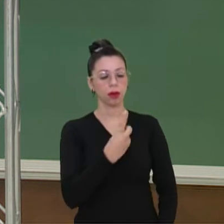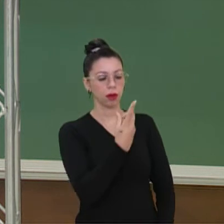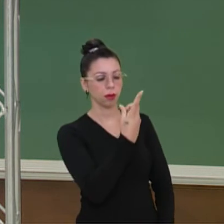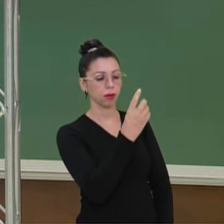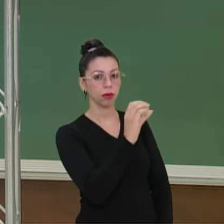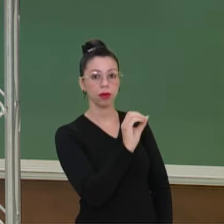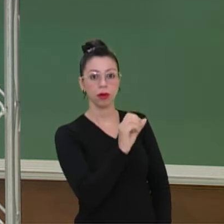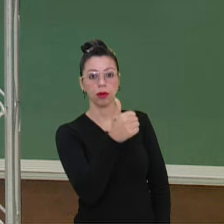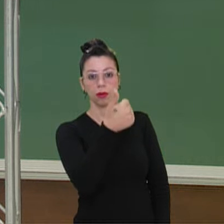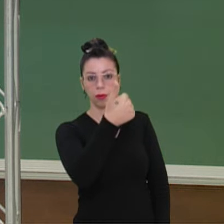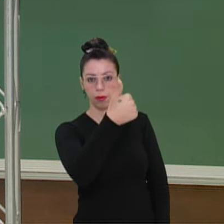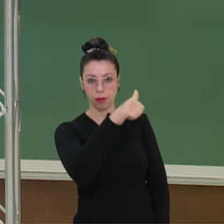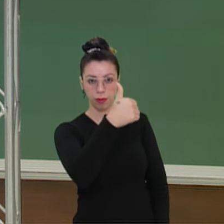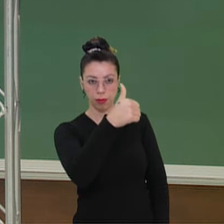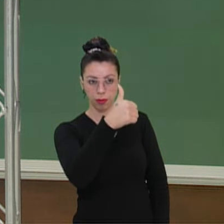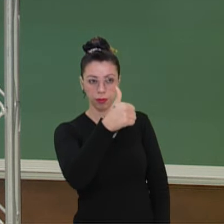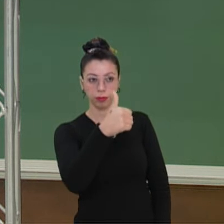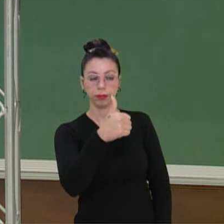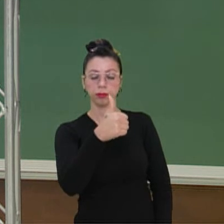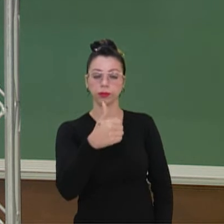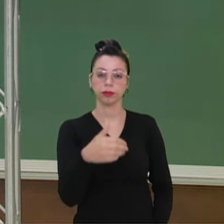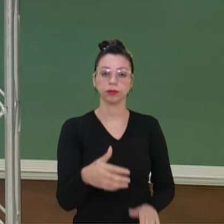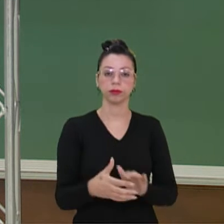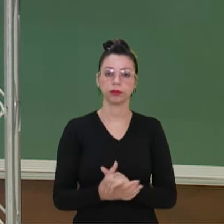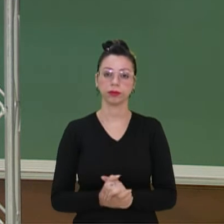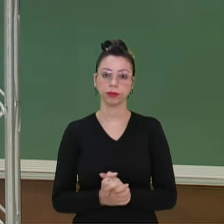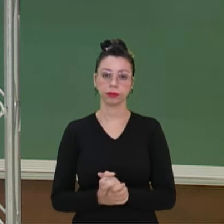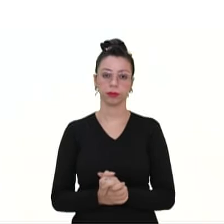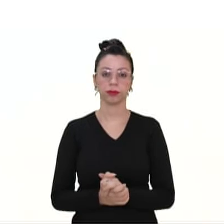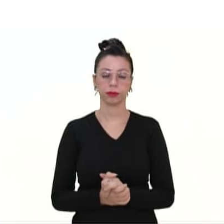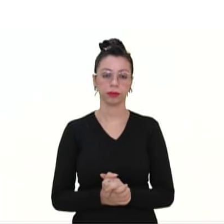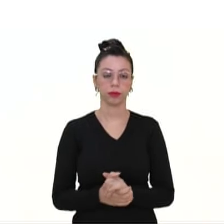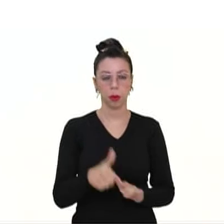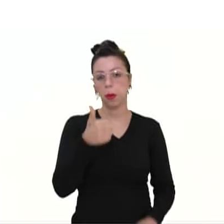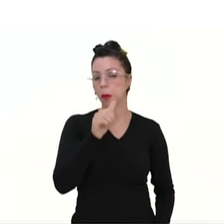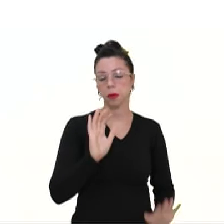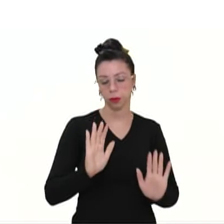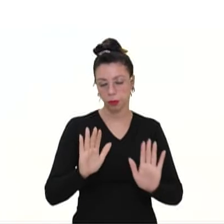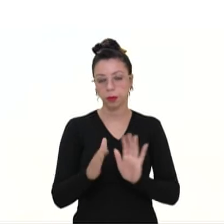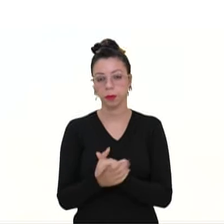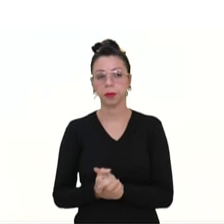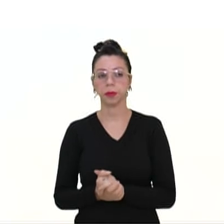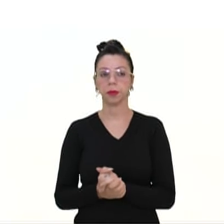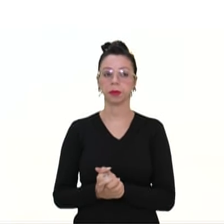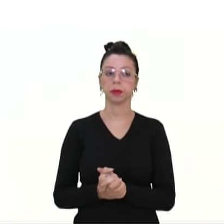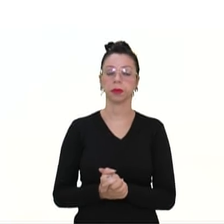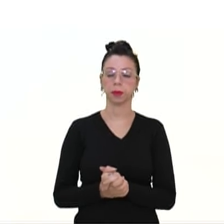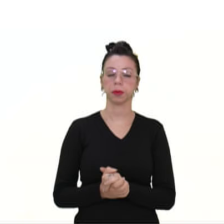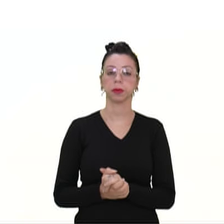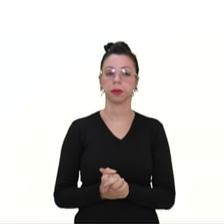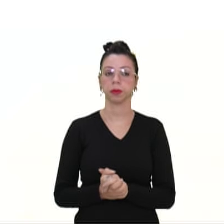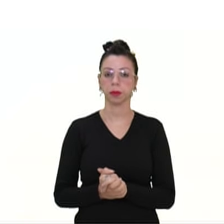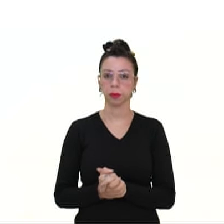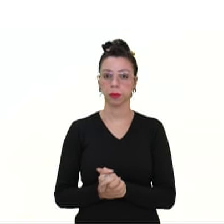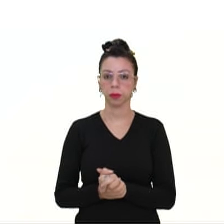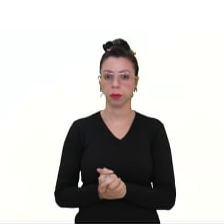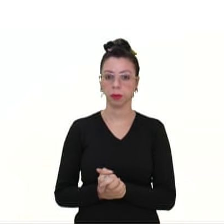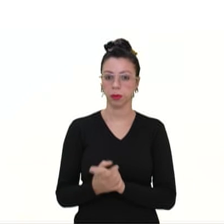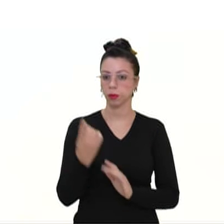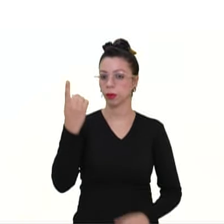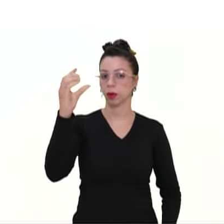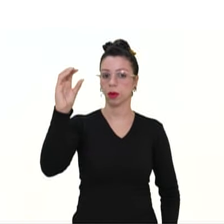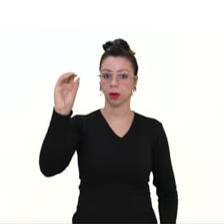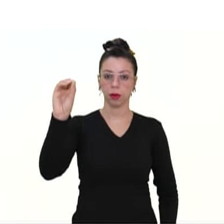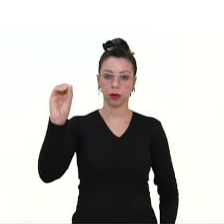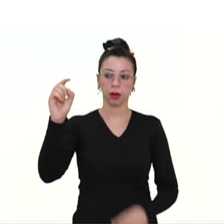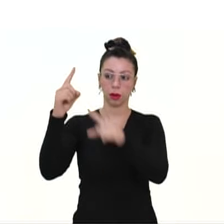tá? Ou a 11ª potência. Ah, mas 10 elevado a 11 já tá bom. Ó, passa, tá multiplicando, passa para o outro lado dividindo. Então, eu tenho